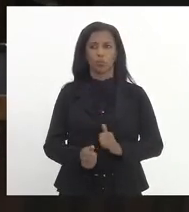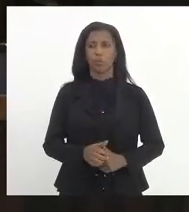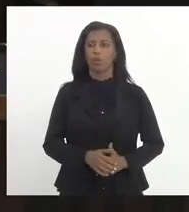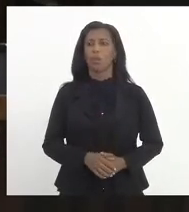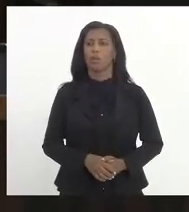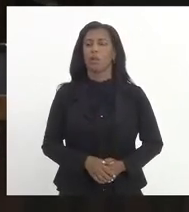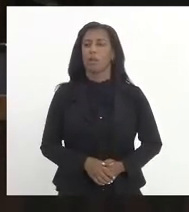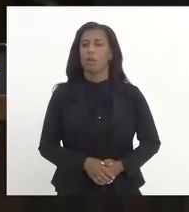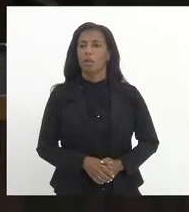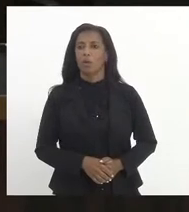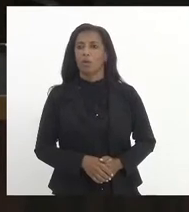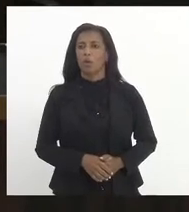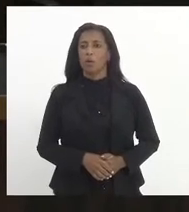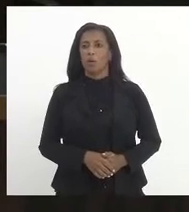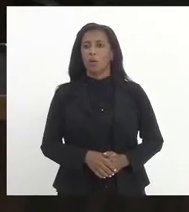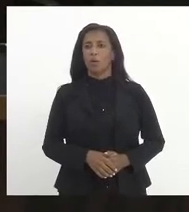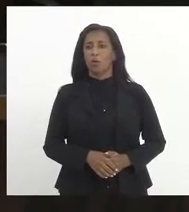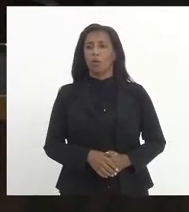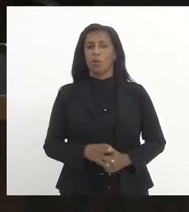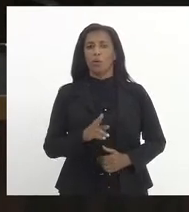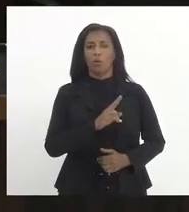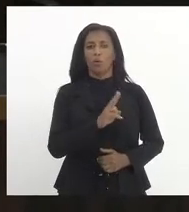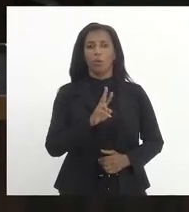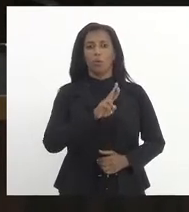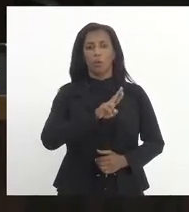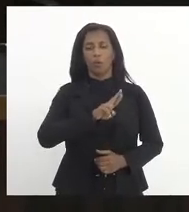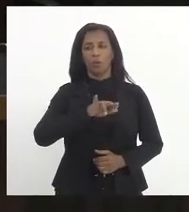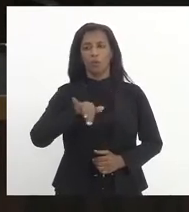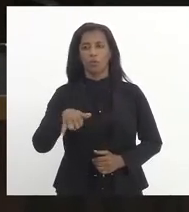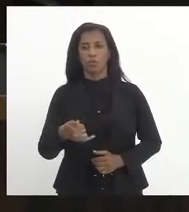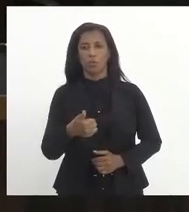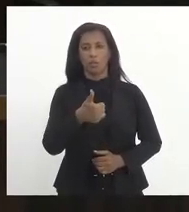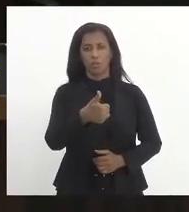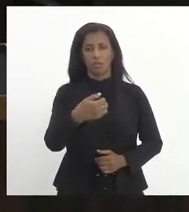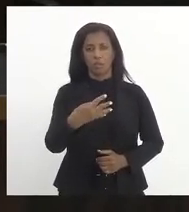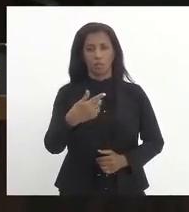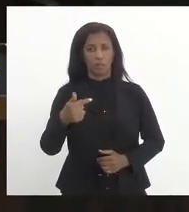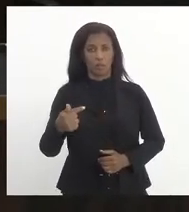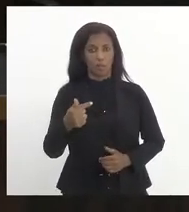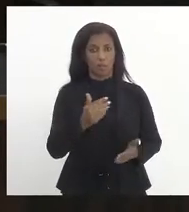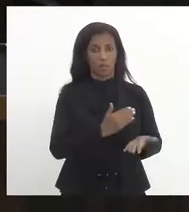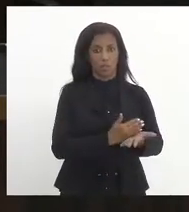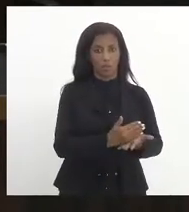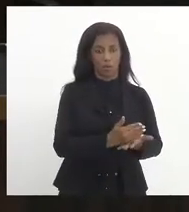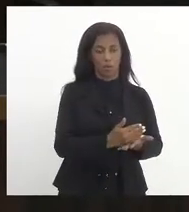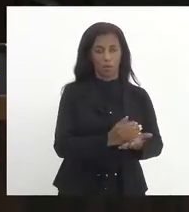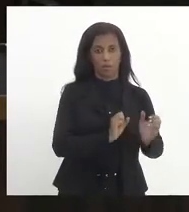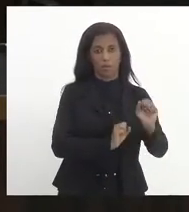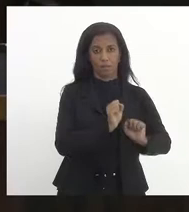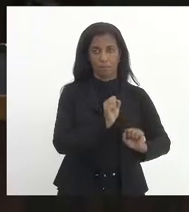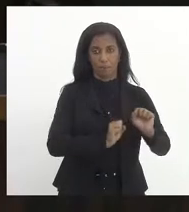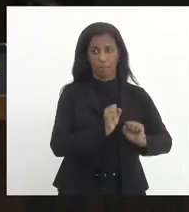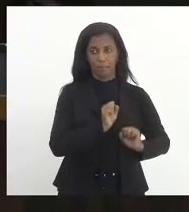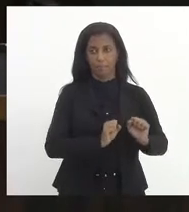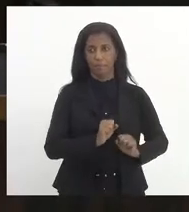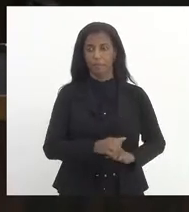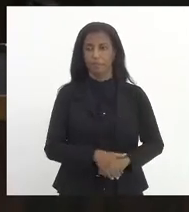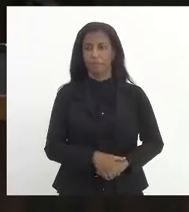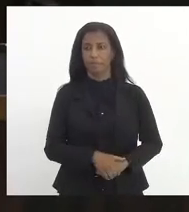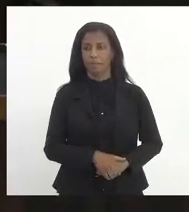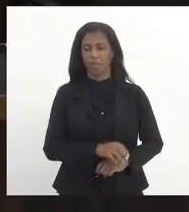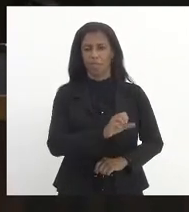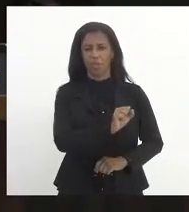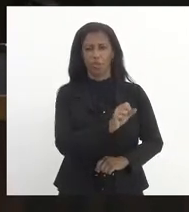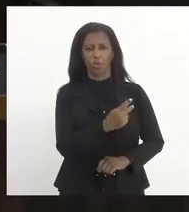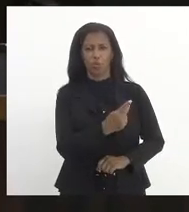Ferreira, o trecho da rodovia RJ-147, que se inicia entre a fábrica da